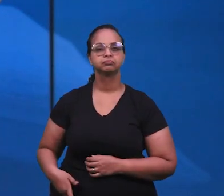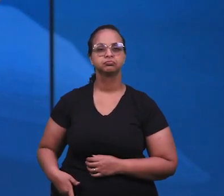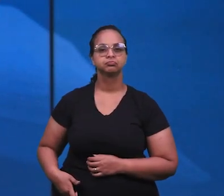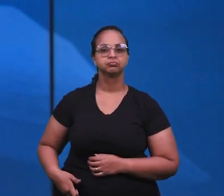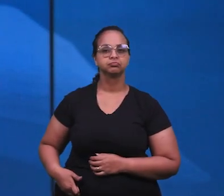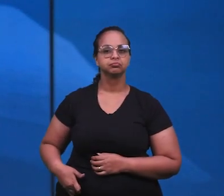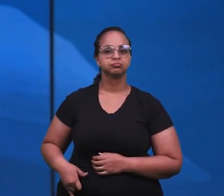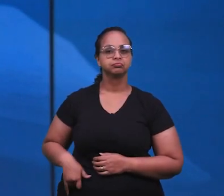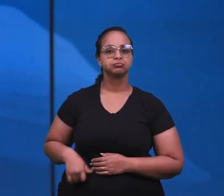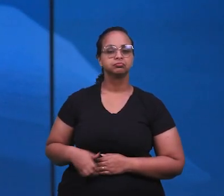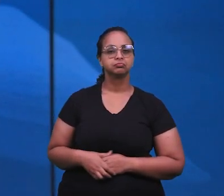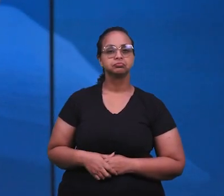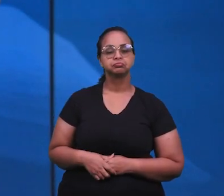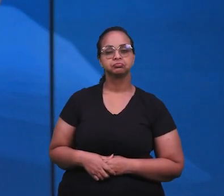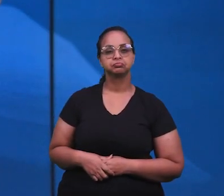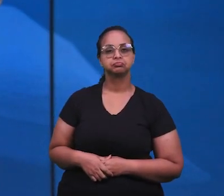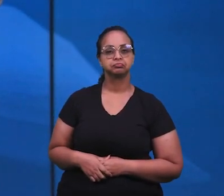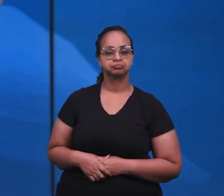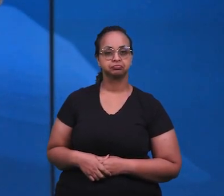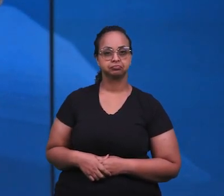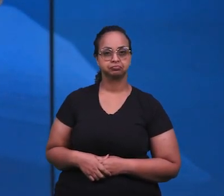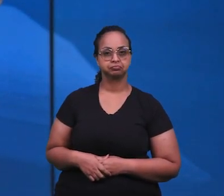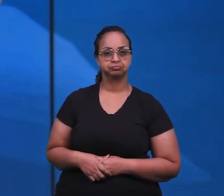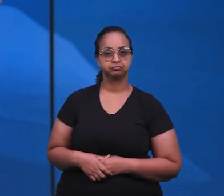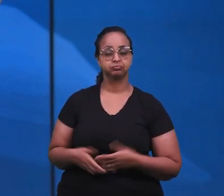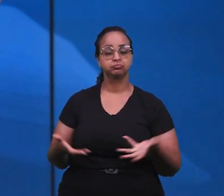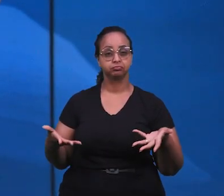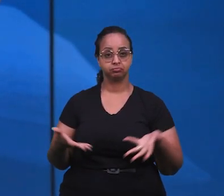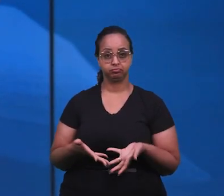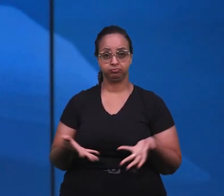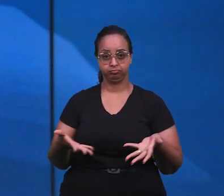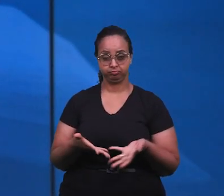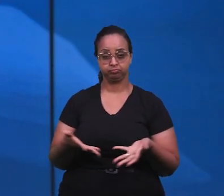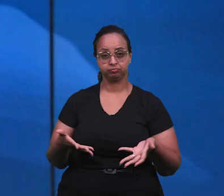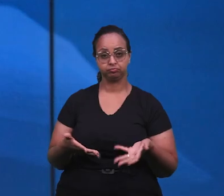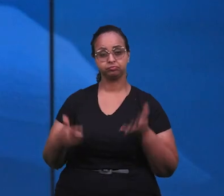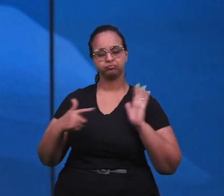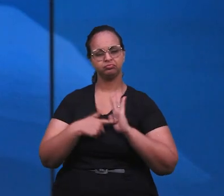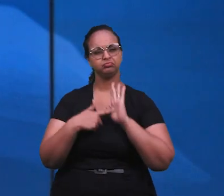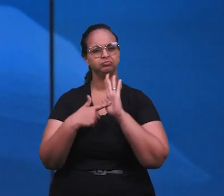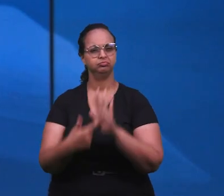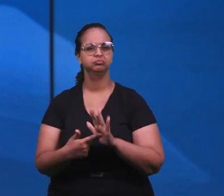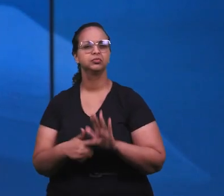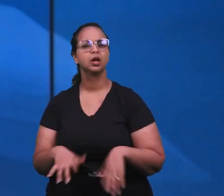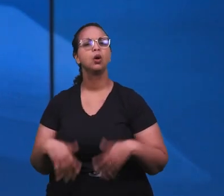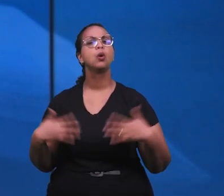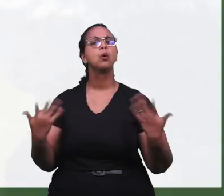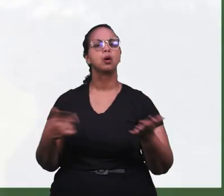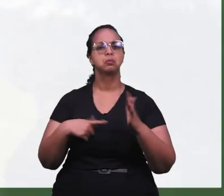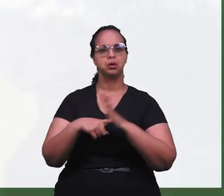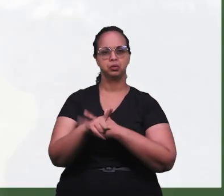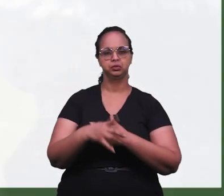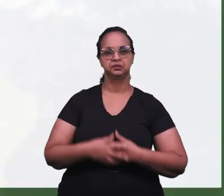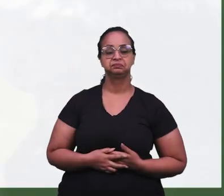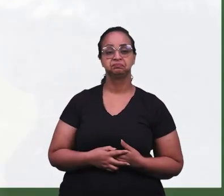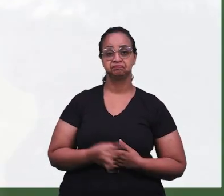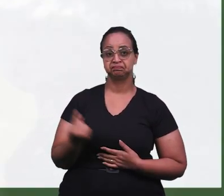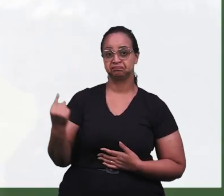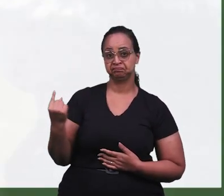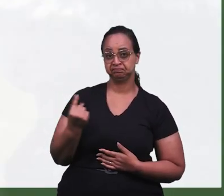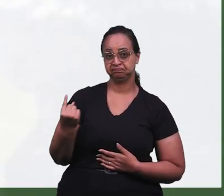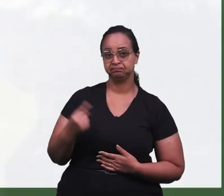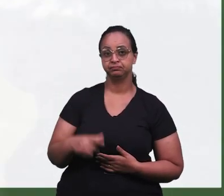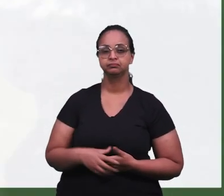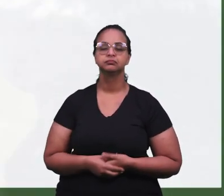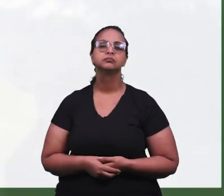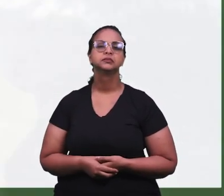a Sardes. E aí nós vamos então agora apresentar para você as perguntas. Vamos lá. A primeira pergunta, ela